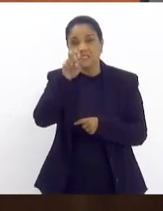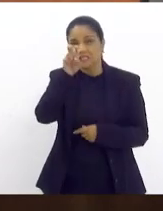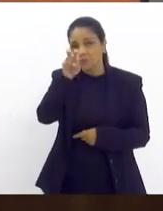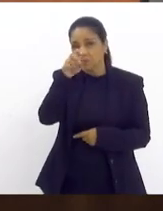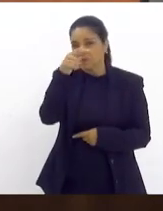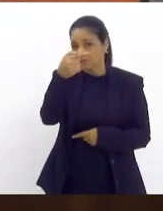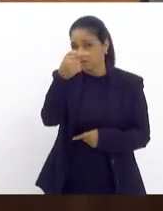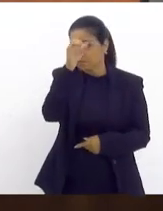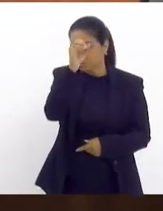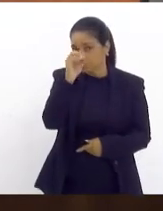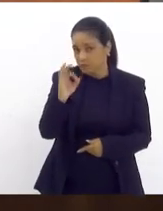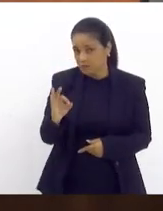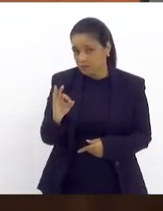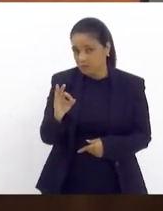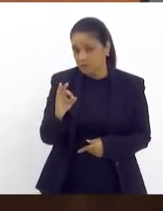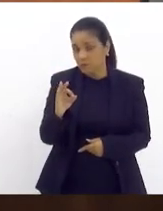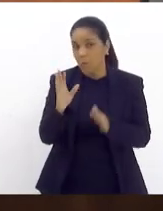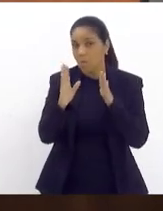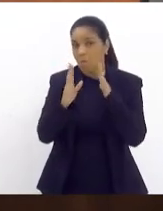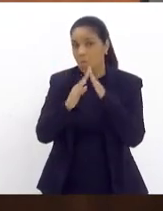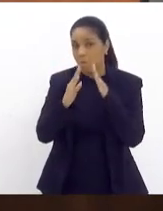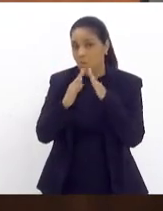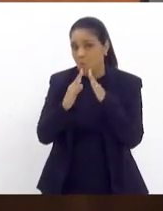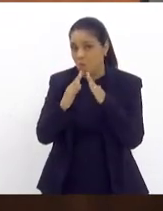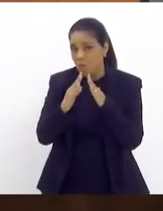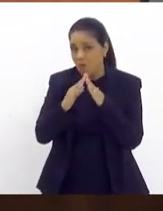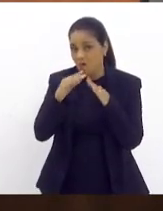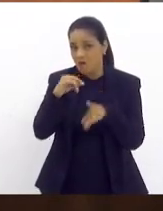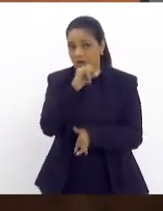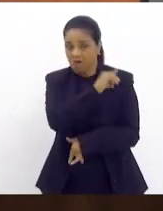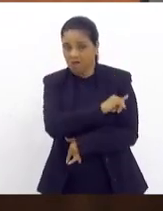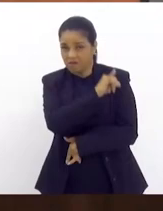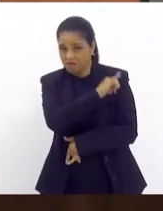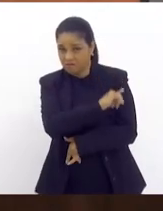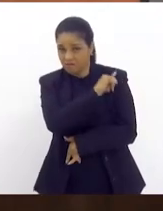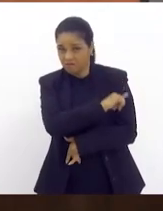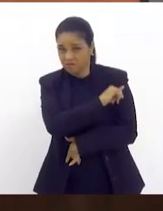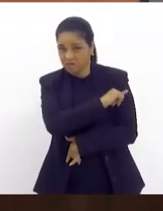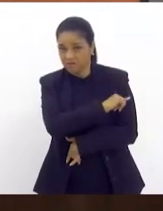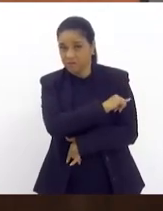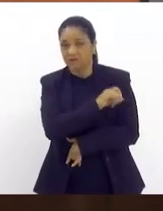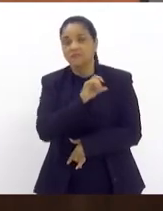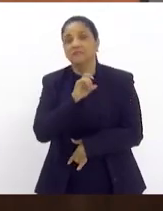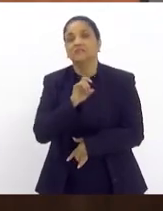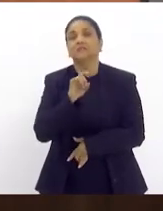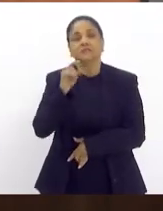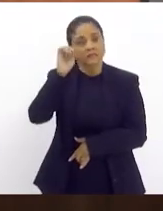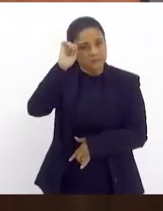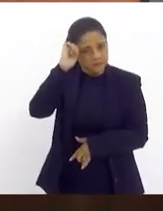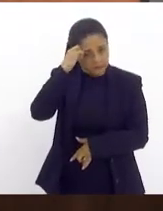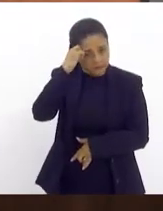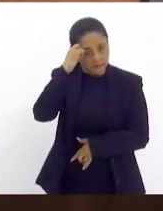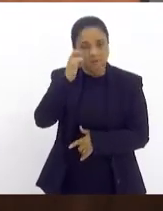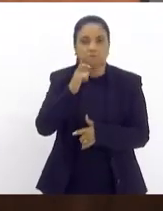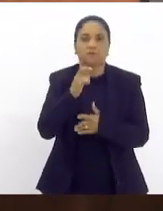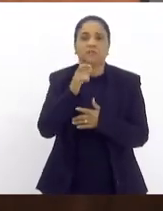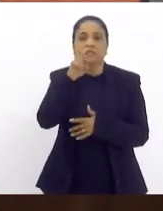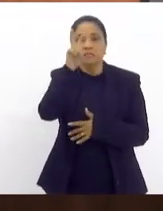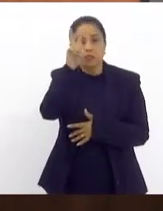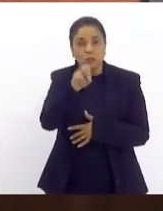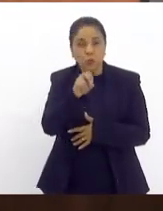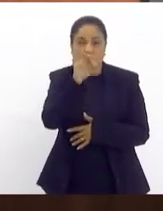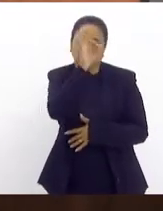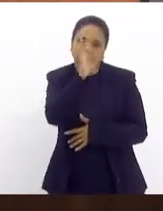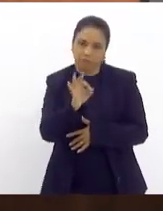57% moradora dos Estados moradores do Estado do Rio de Janeiro São negras ou seja precisamos fazer